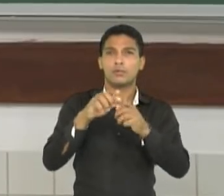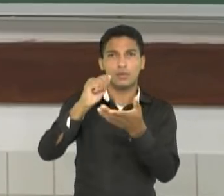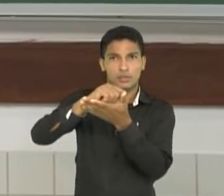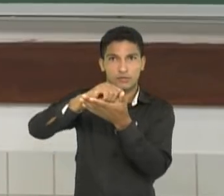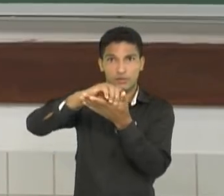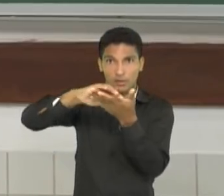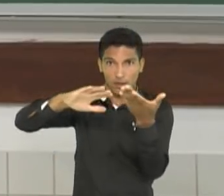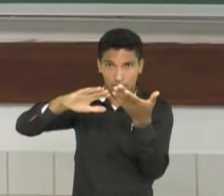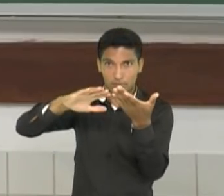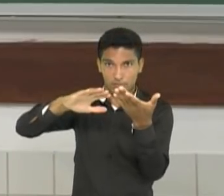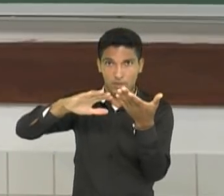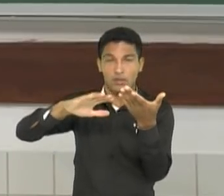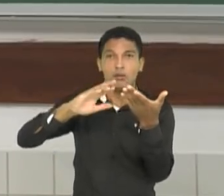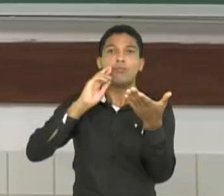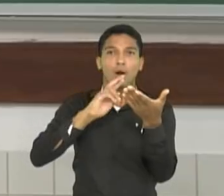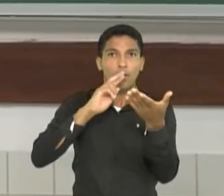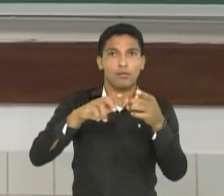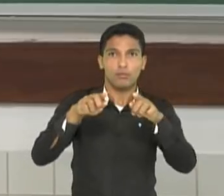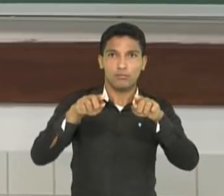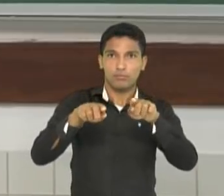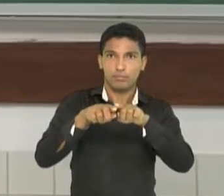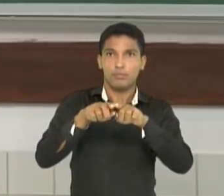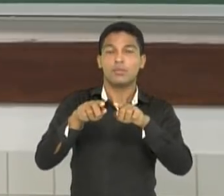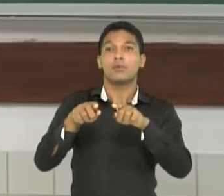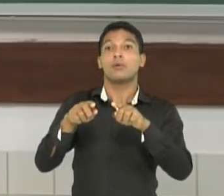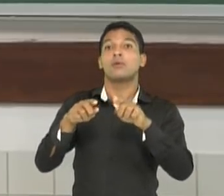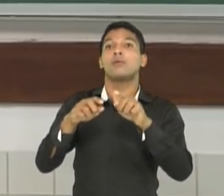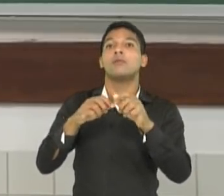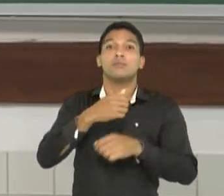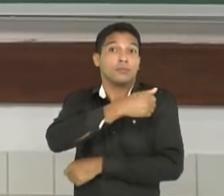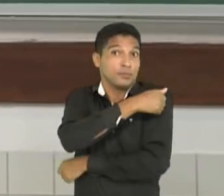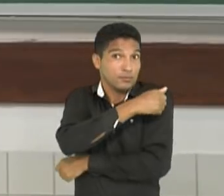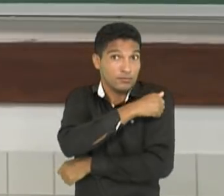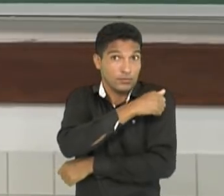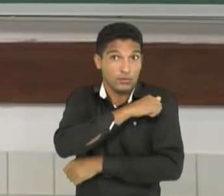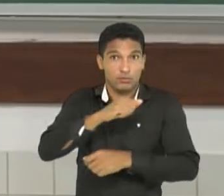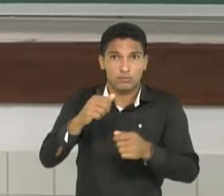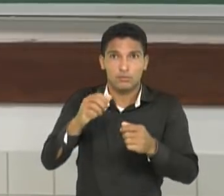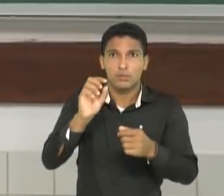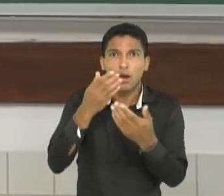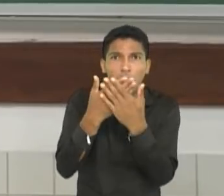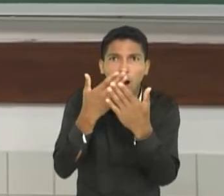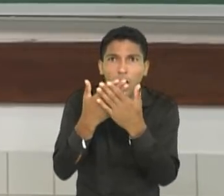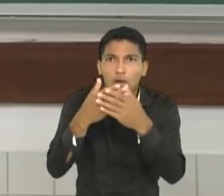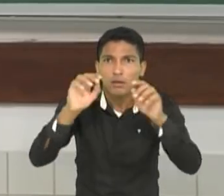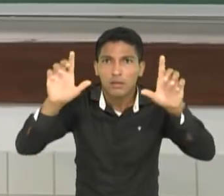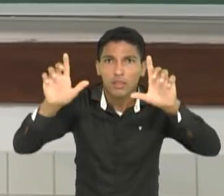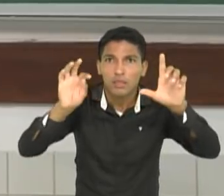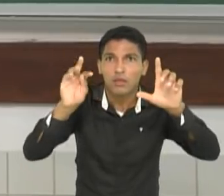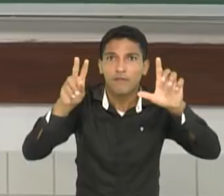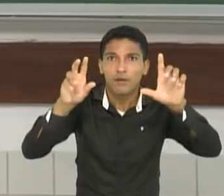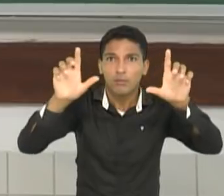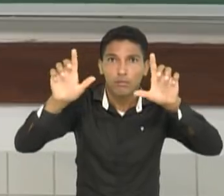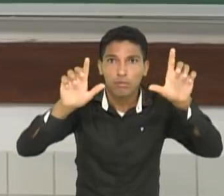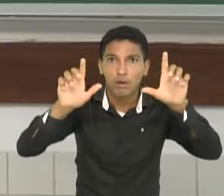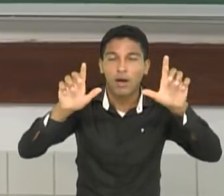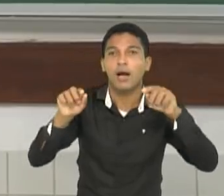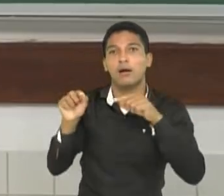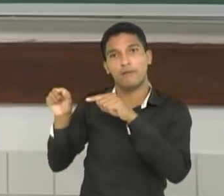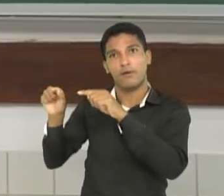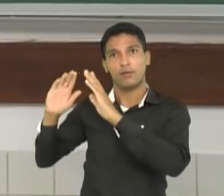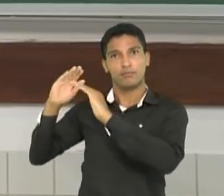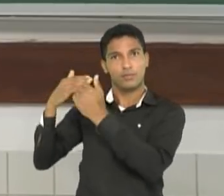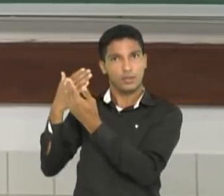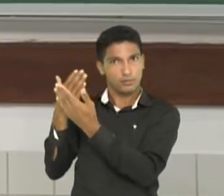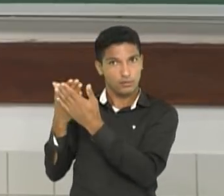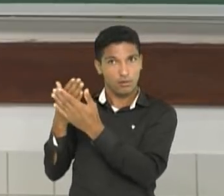estão acompanhando só pela TV ou que estão com dificuldade de acesso, pedem o material impresso e também realizam e podem ser acompanhados